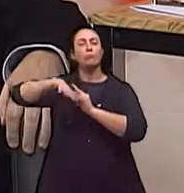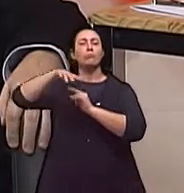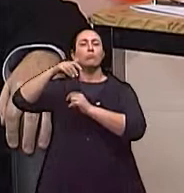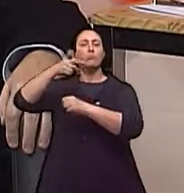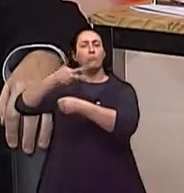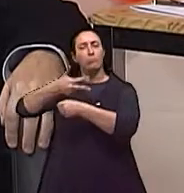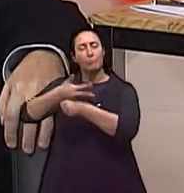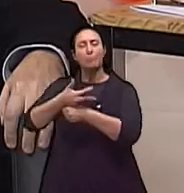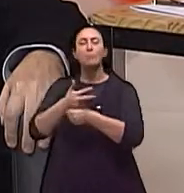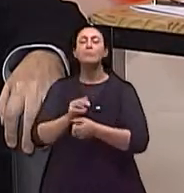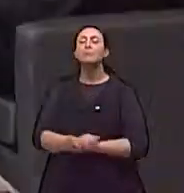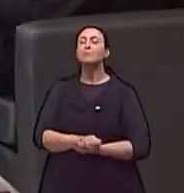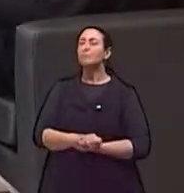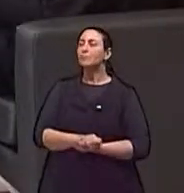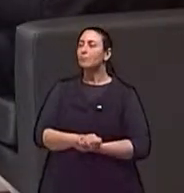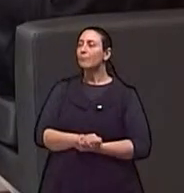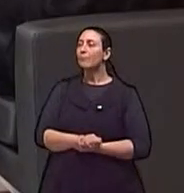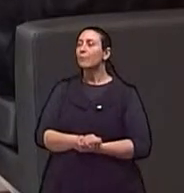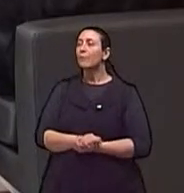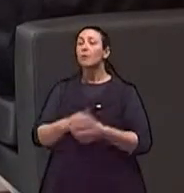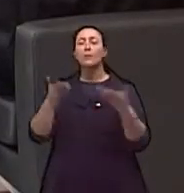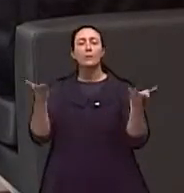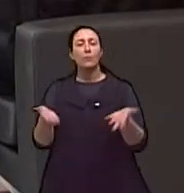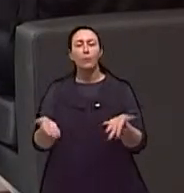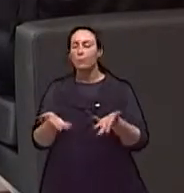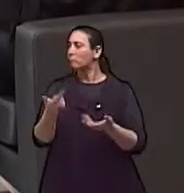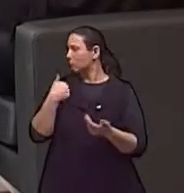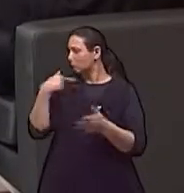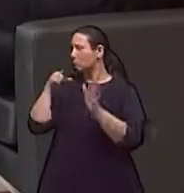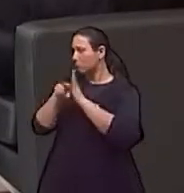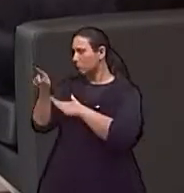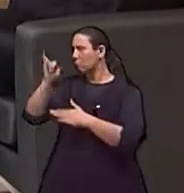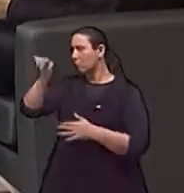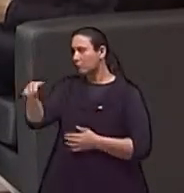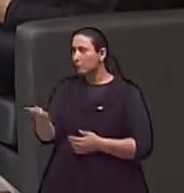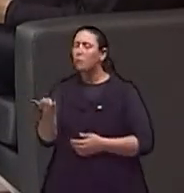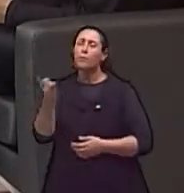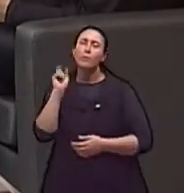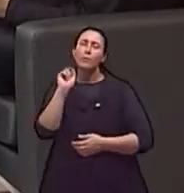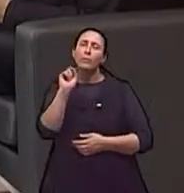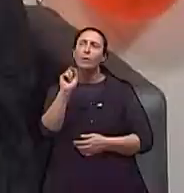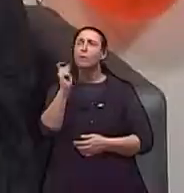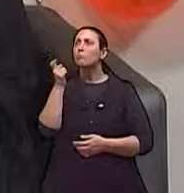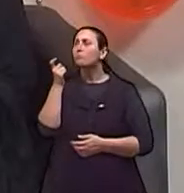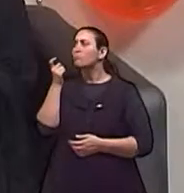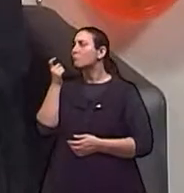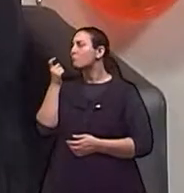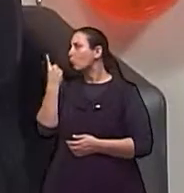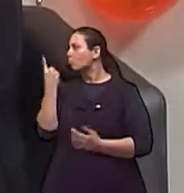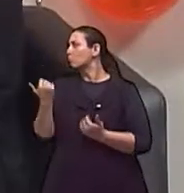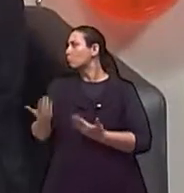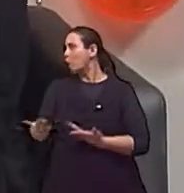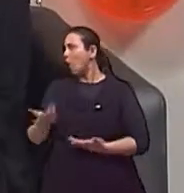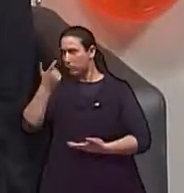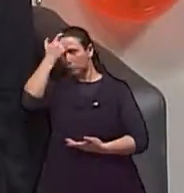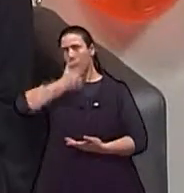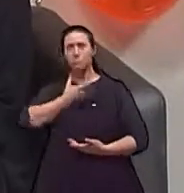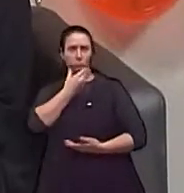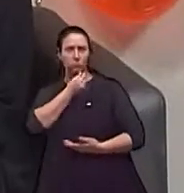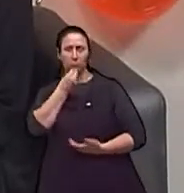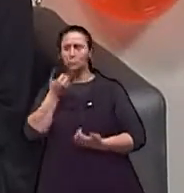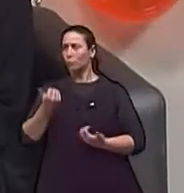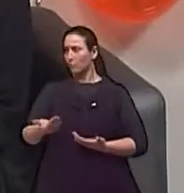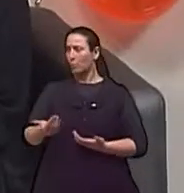nossa PUC Rio Grande do Sul Doutor então assim um jovem deixar de o trabalho Ele